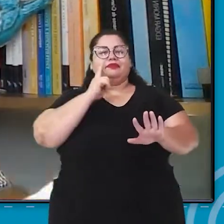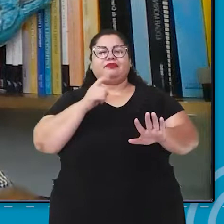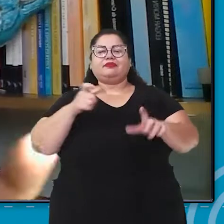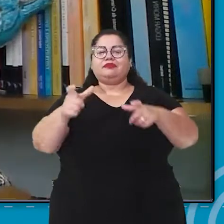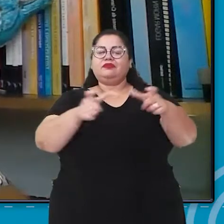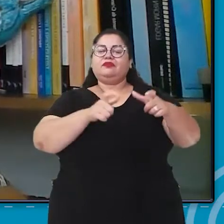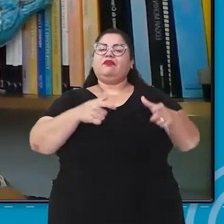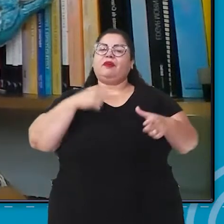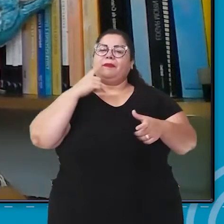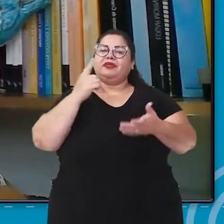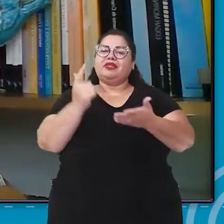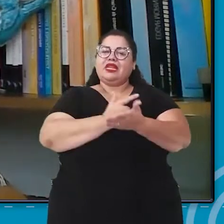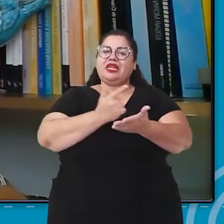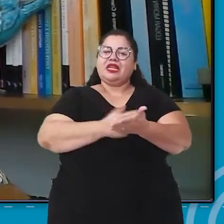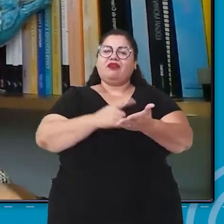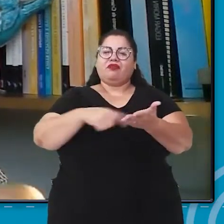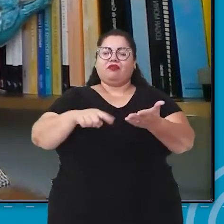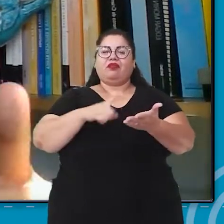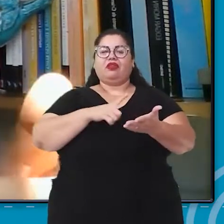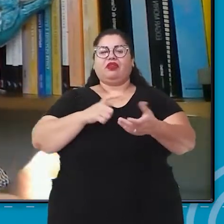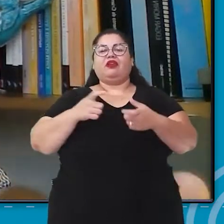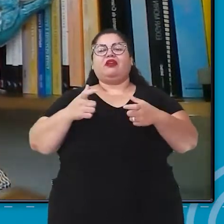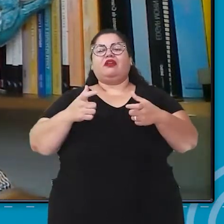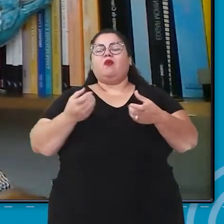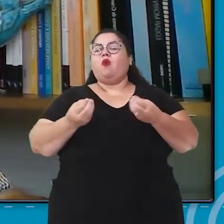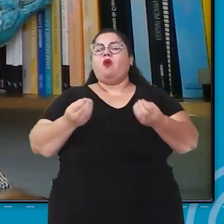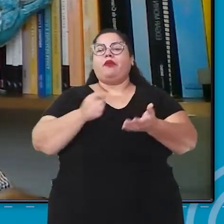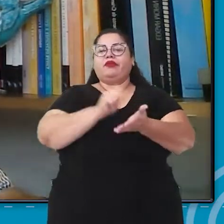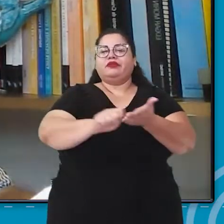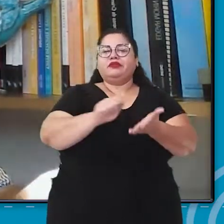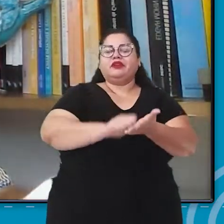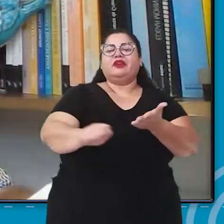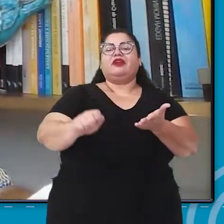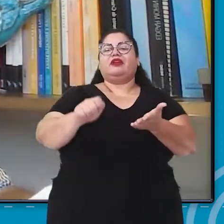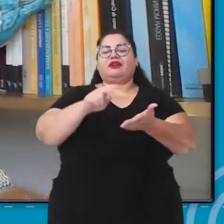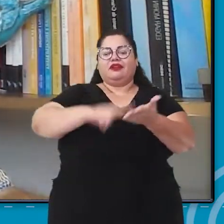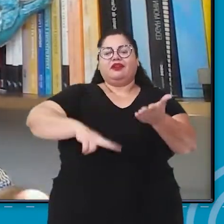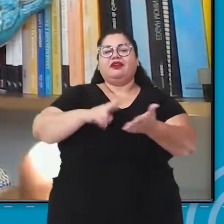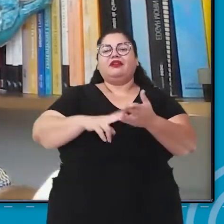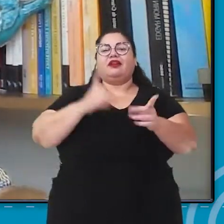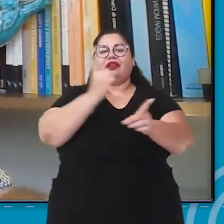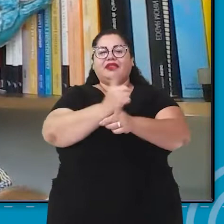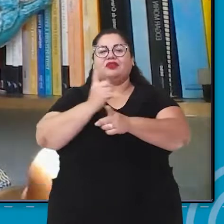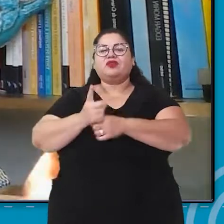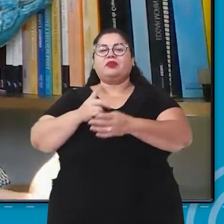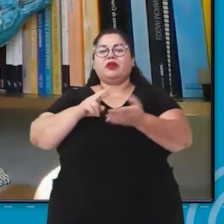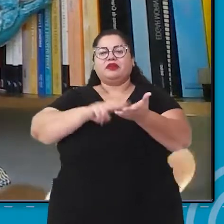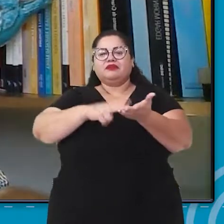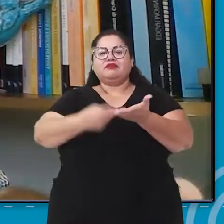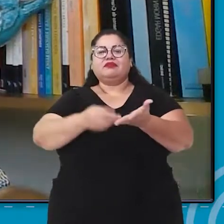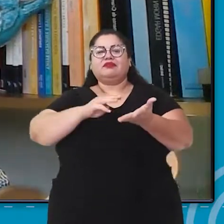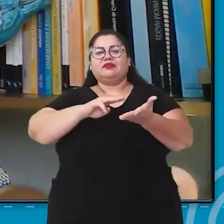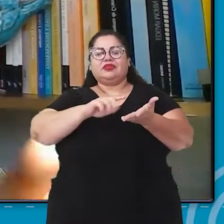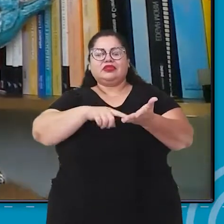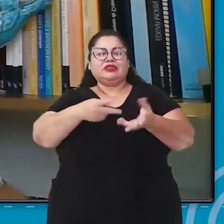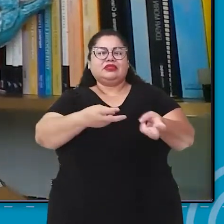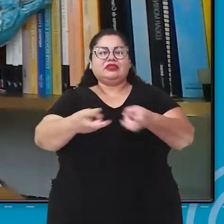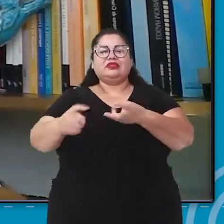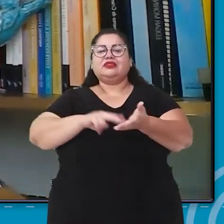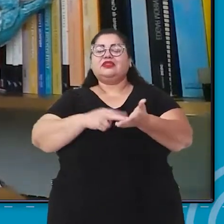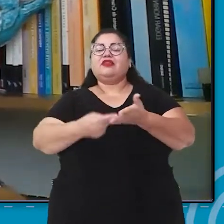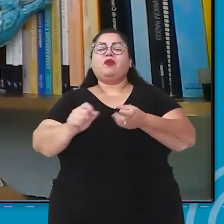gente olha para o lugar do livro e do enfrentamento à escrita e do processo de descoberta e interpretação do que essa